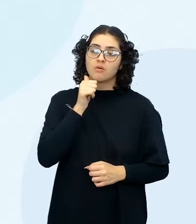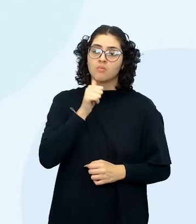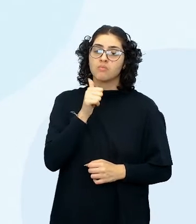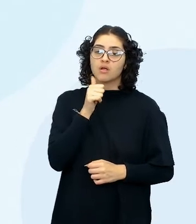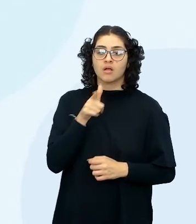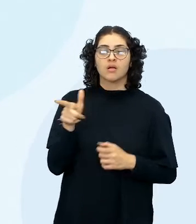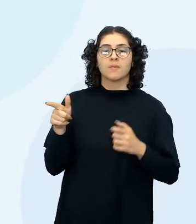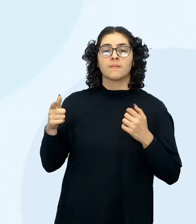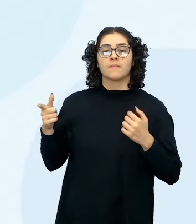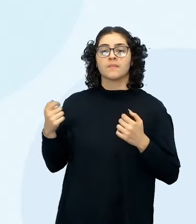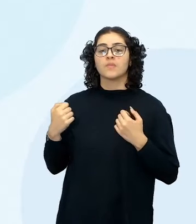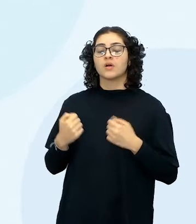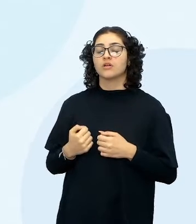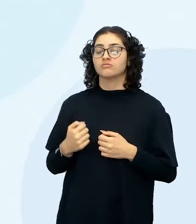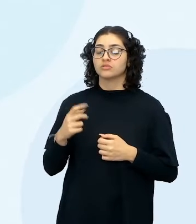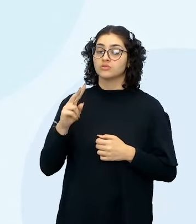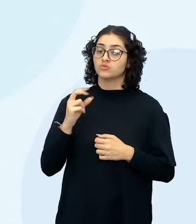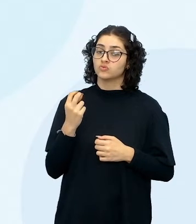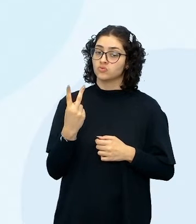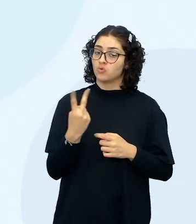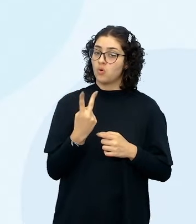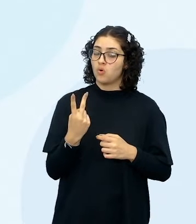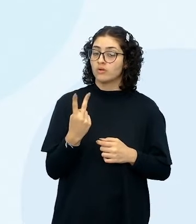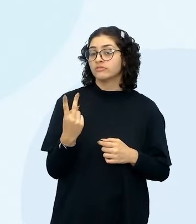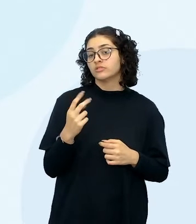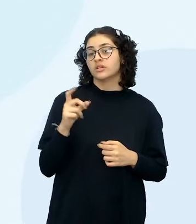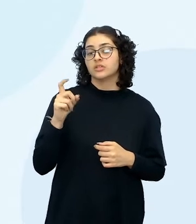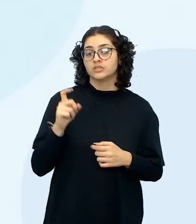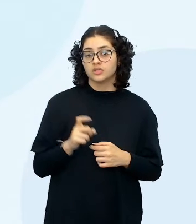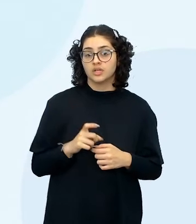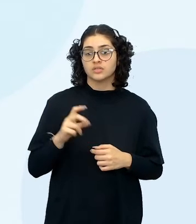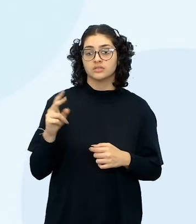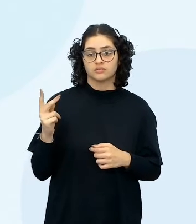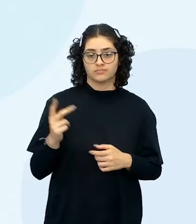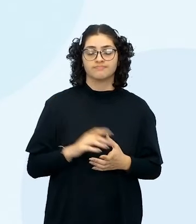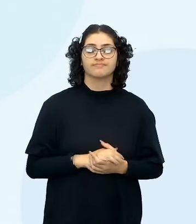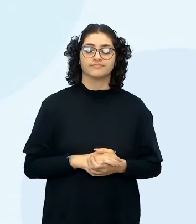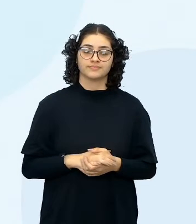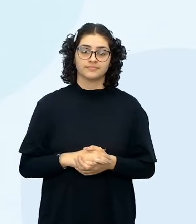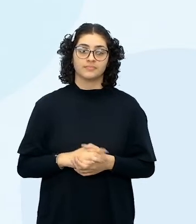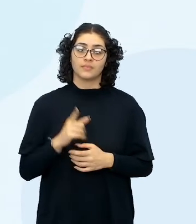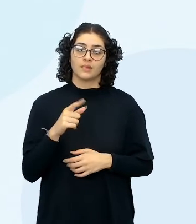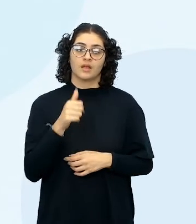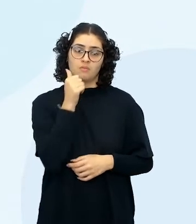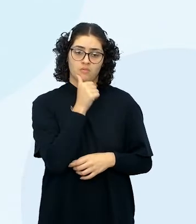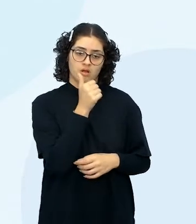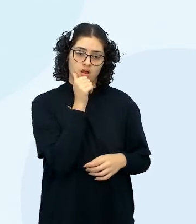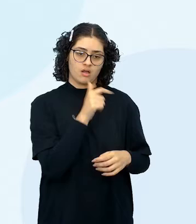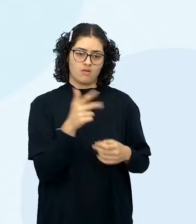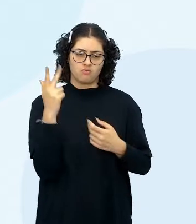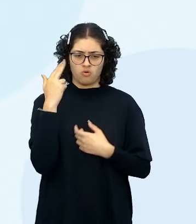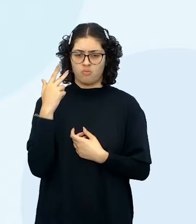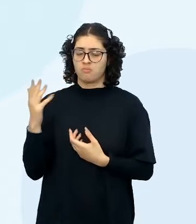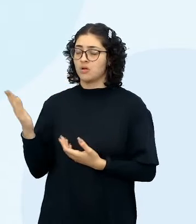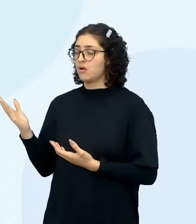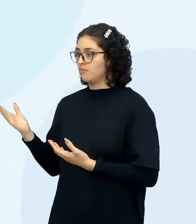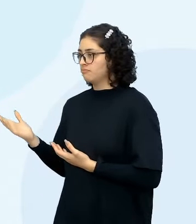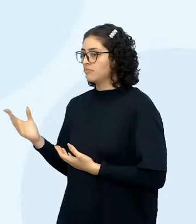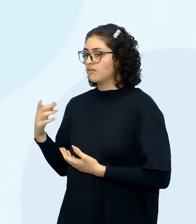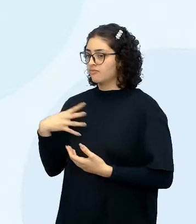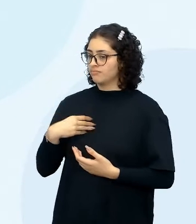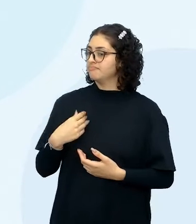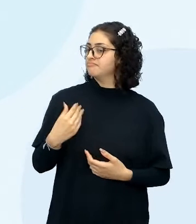ter os dois X, tanto do homem quanto da mulher. Essa mulher normal, ela recebeu